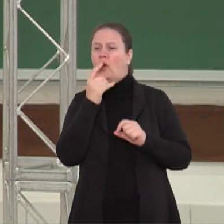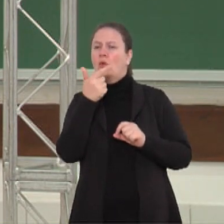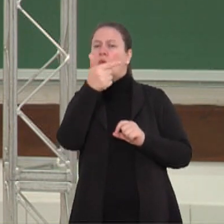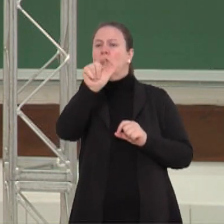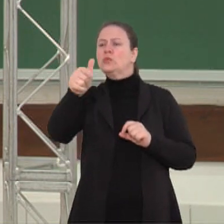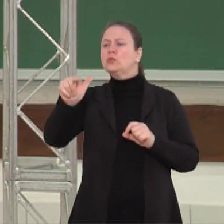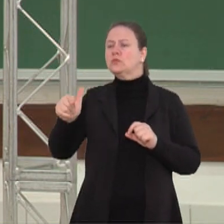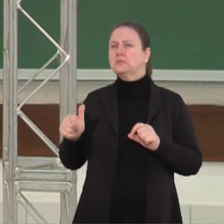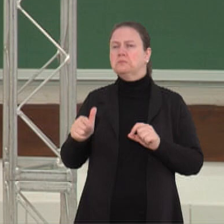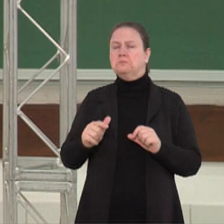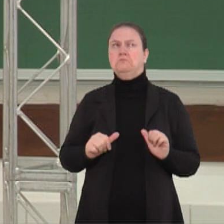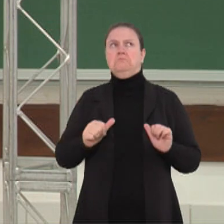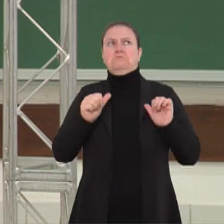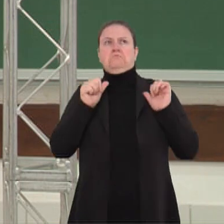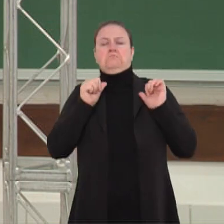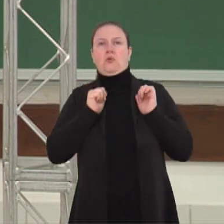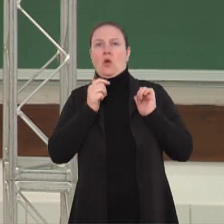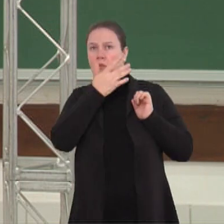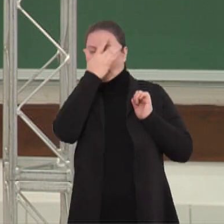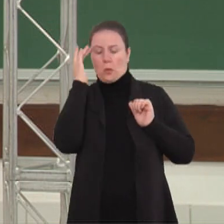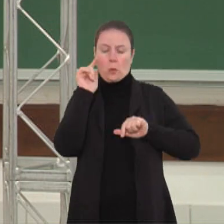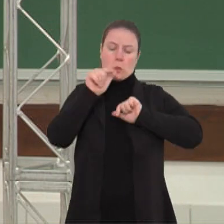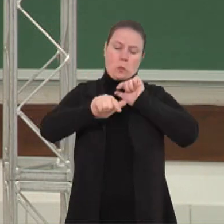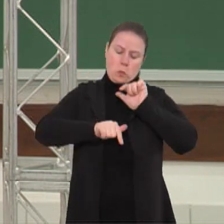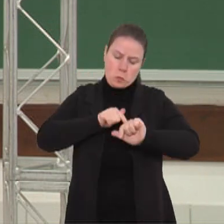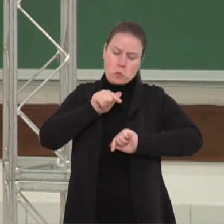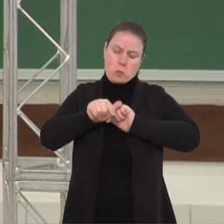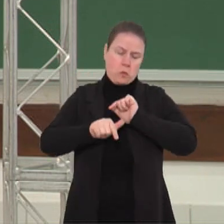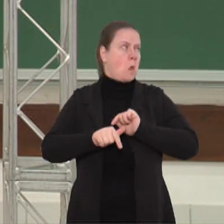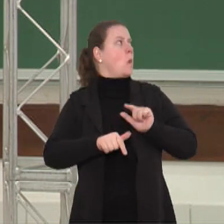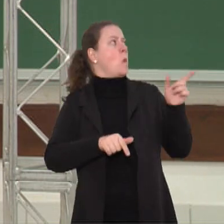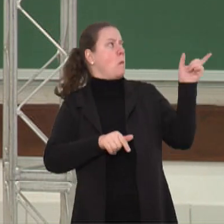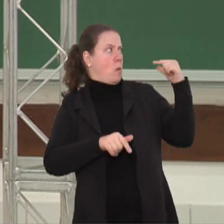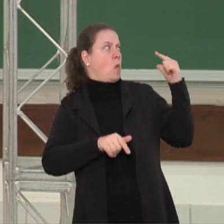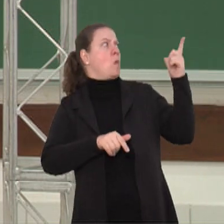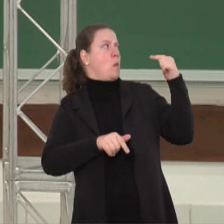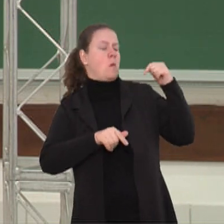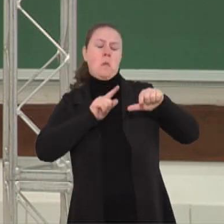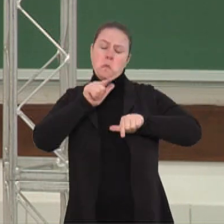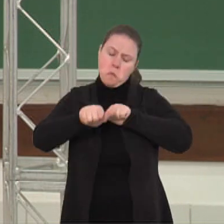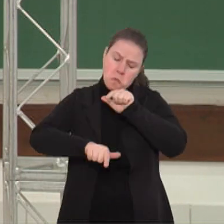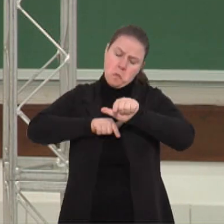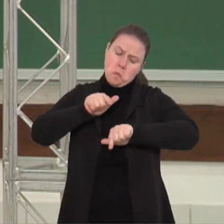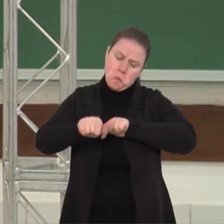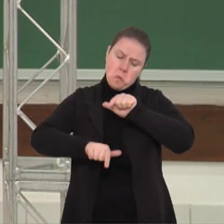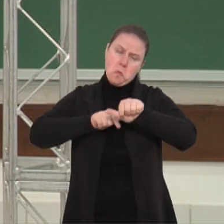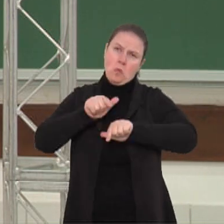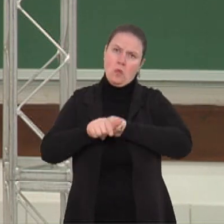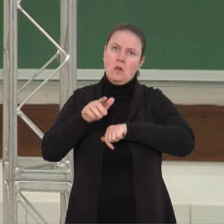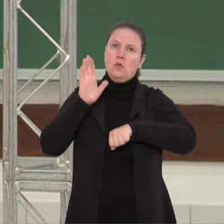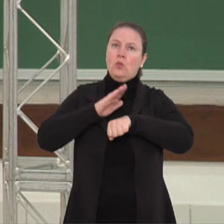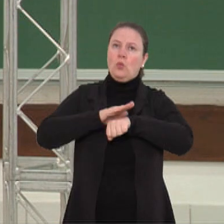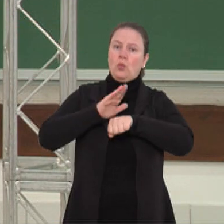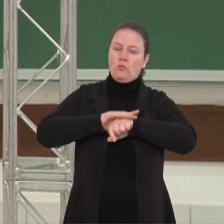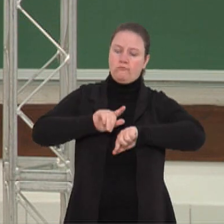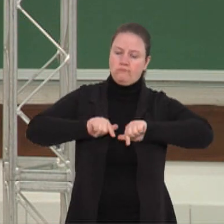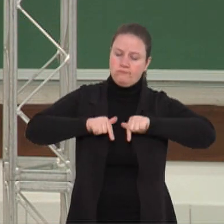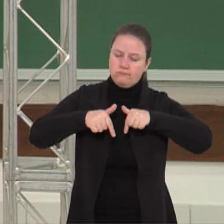outro. Então, é o trabalhador trabalhando, fornecendo a sua mão de